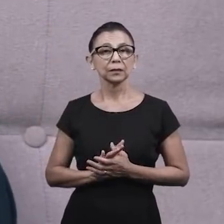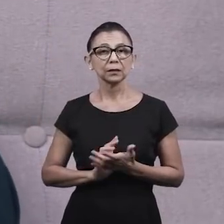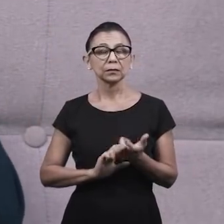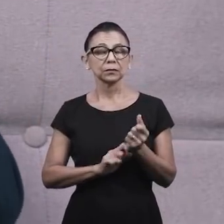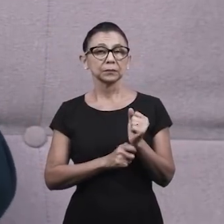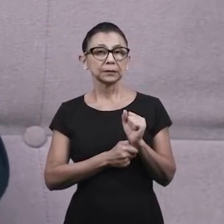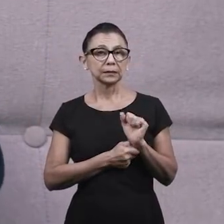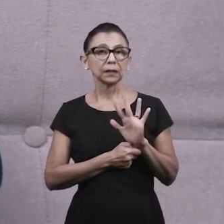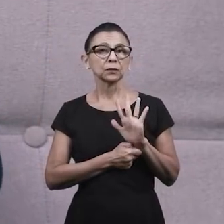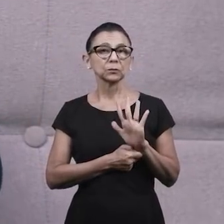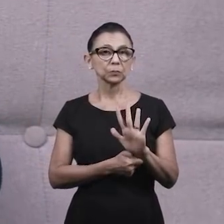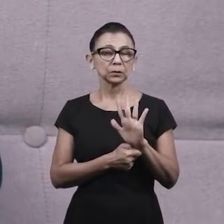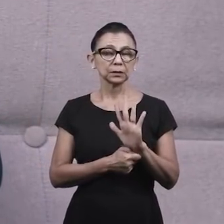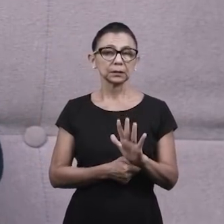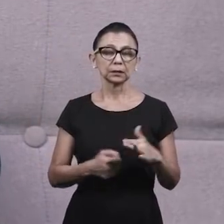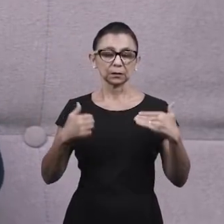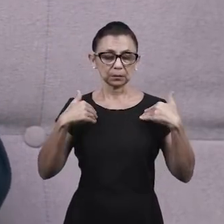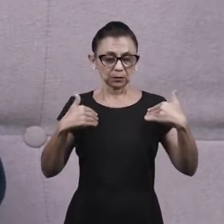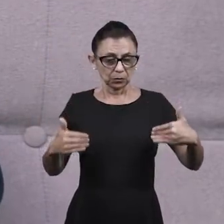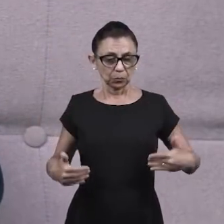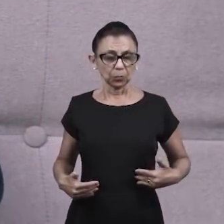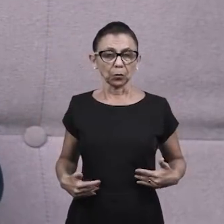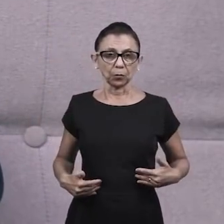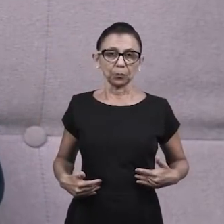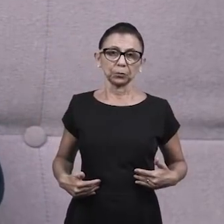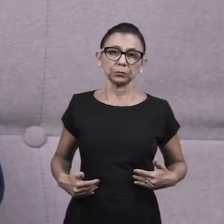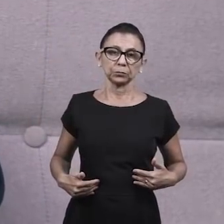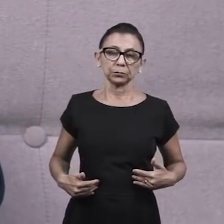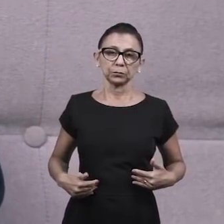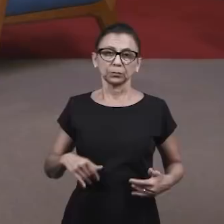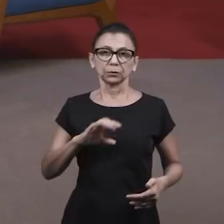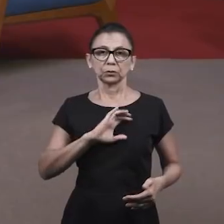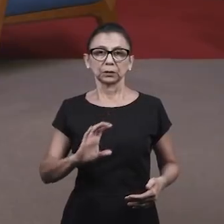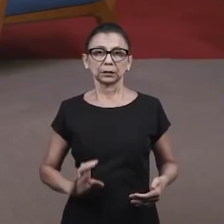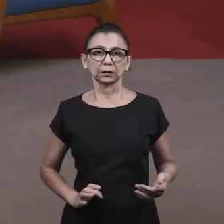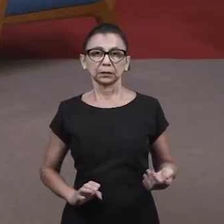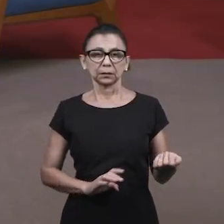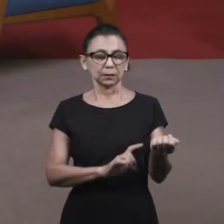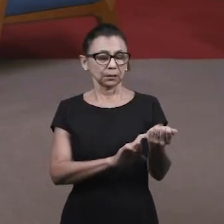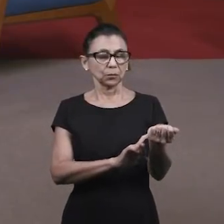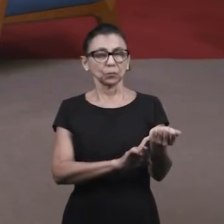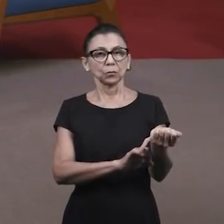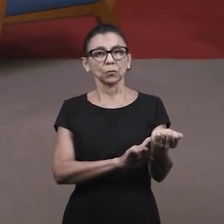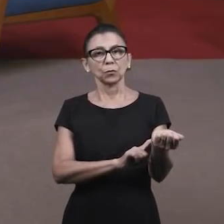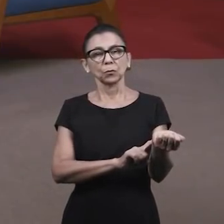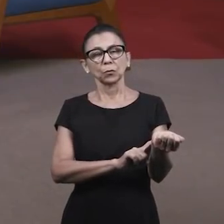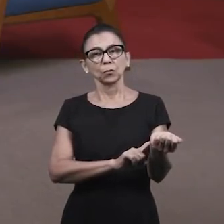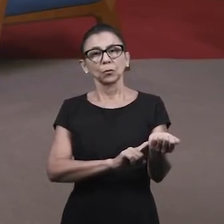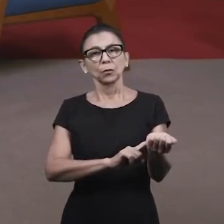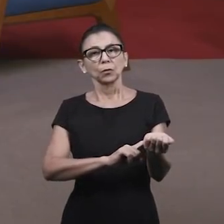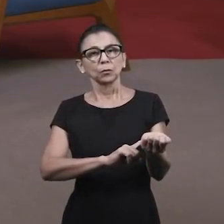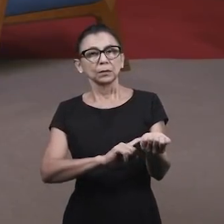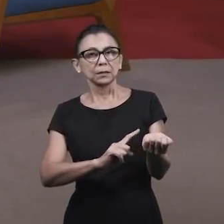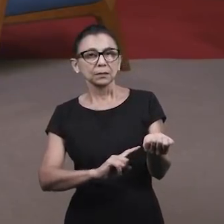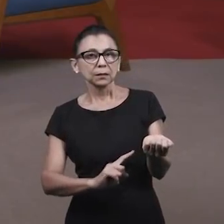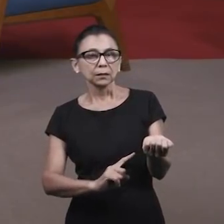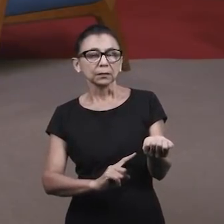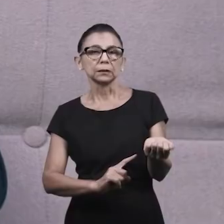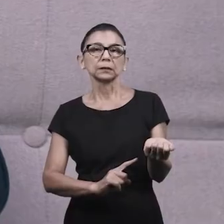ele ia passar e absorver no Getsêmani, na cruz do Calvário. E no lugar